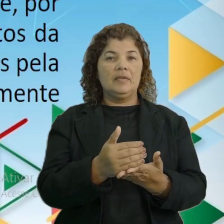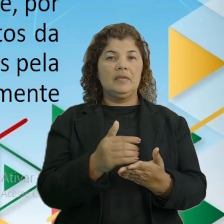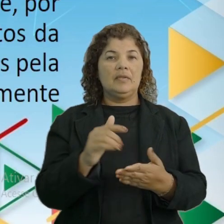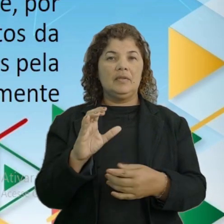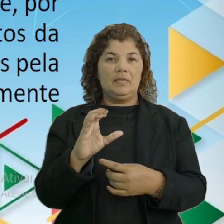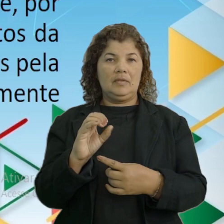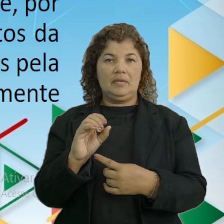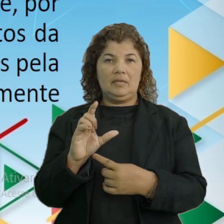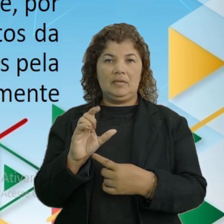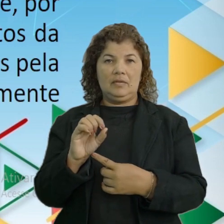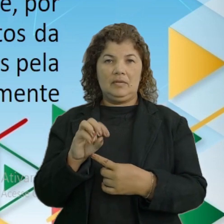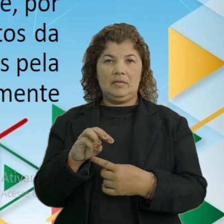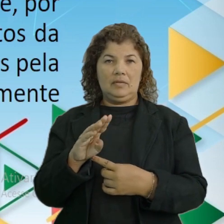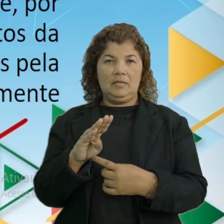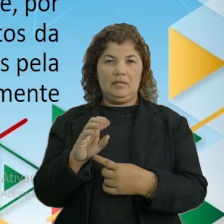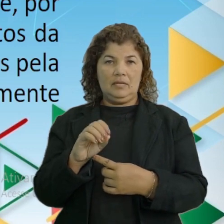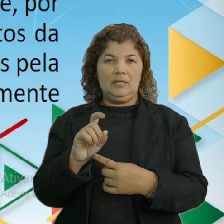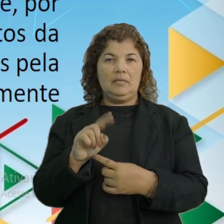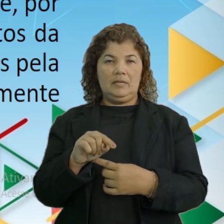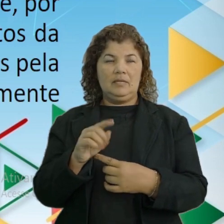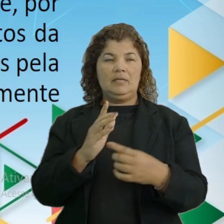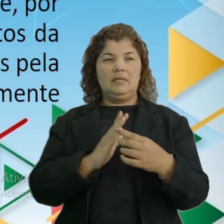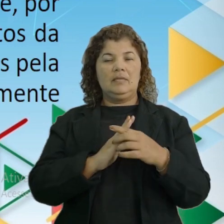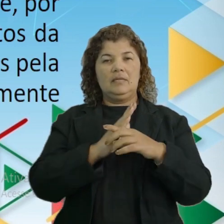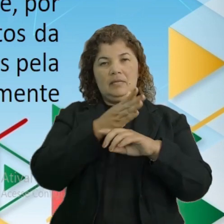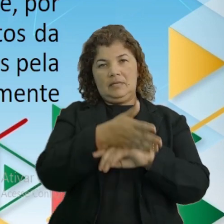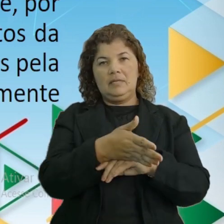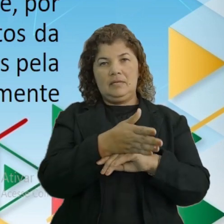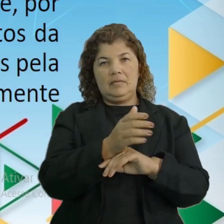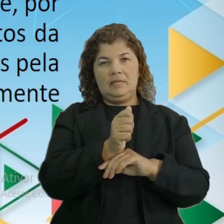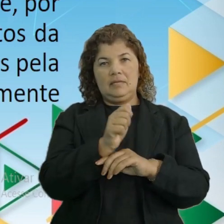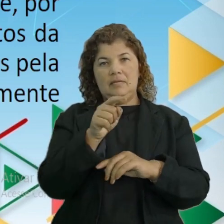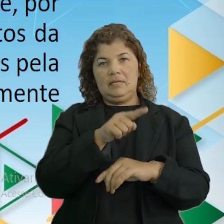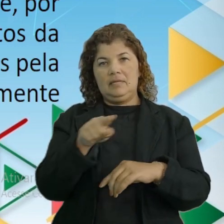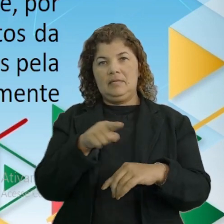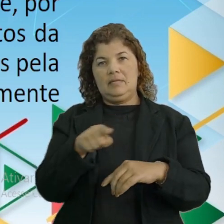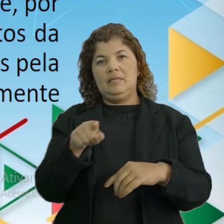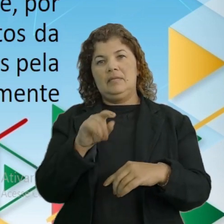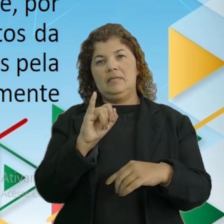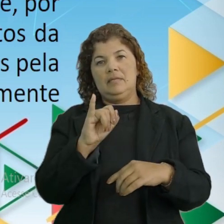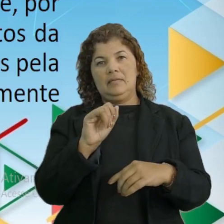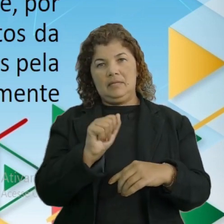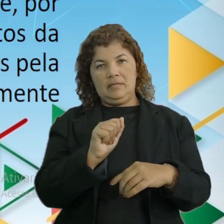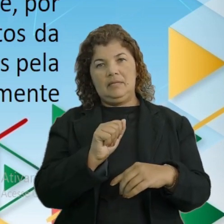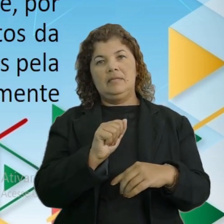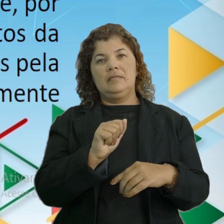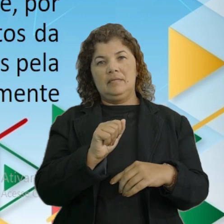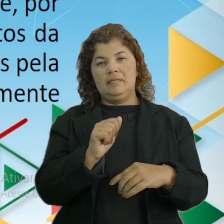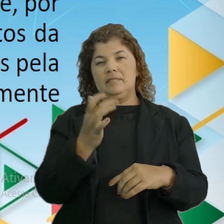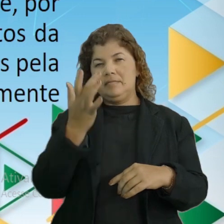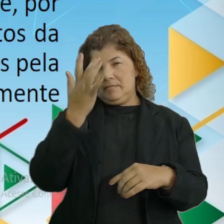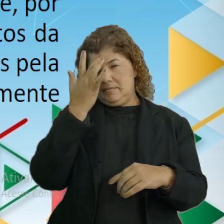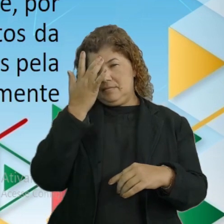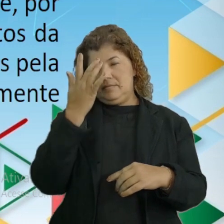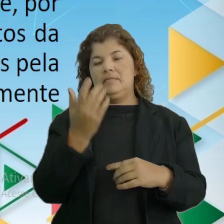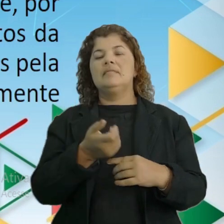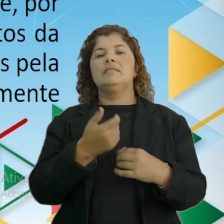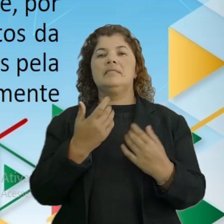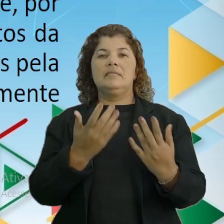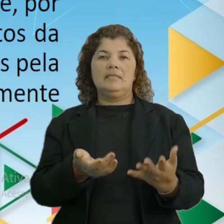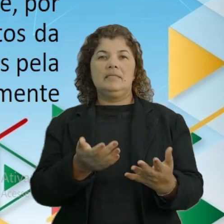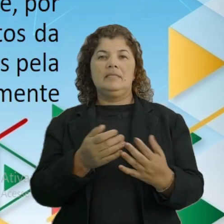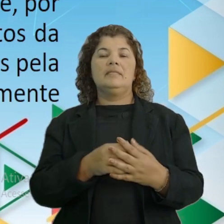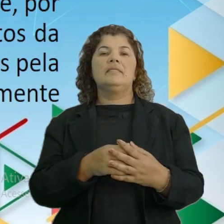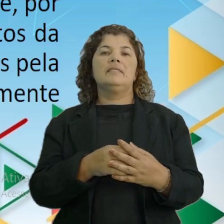era alcançar a Ásia, né? A chamada de Índias.